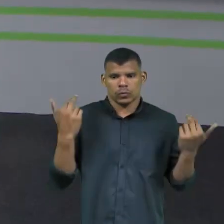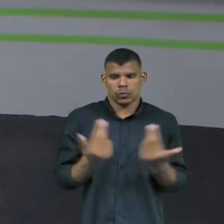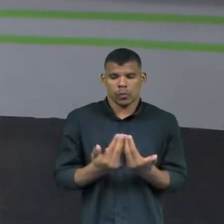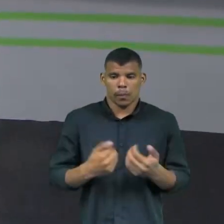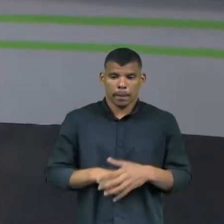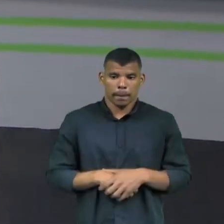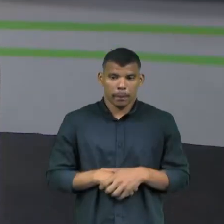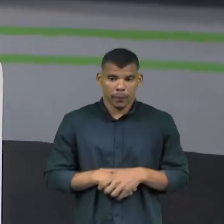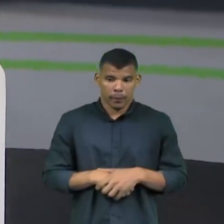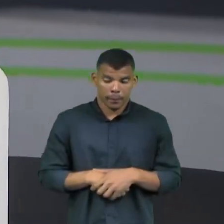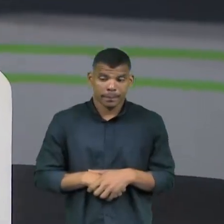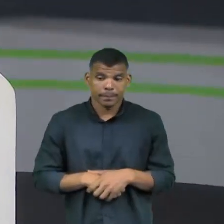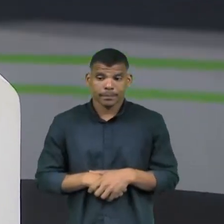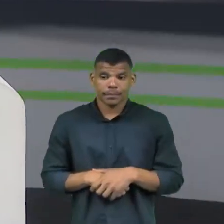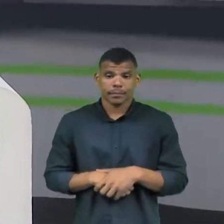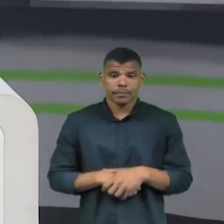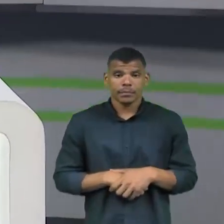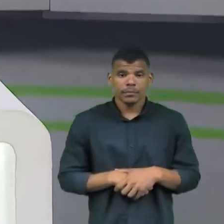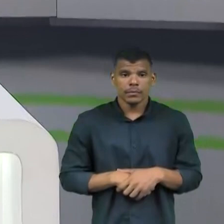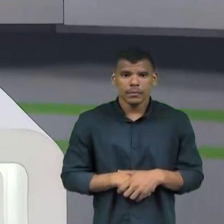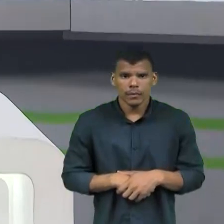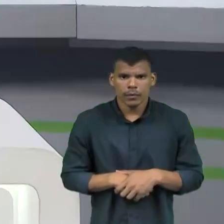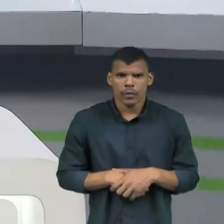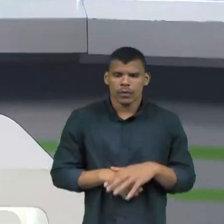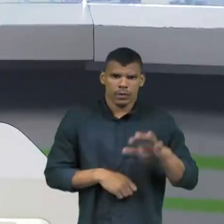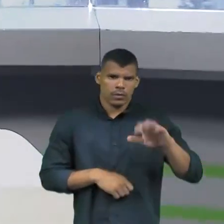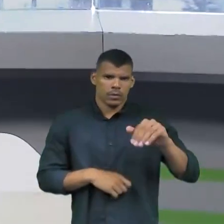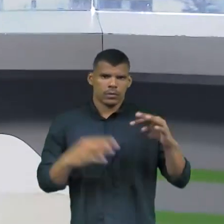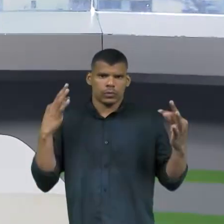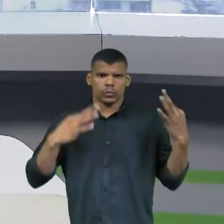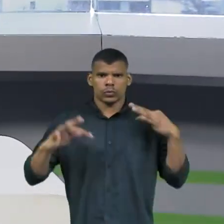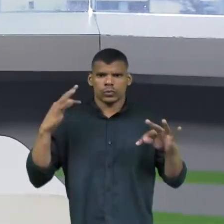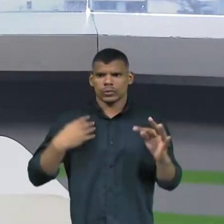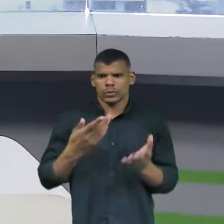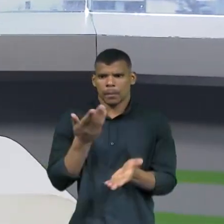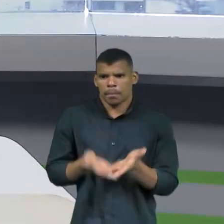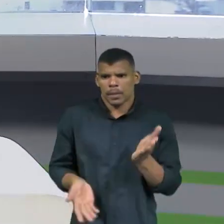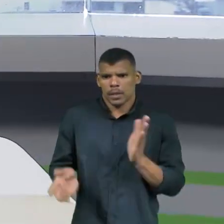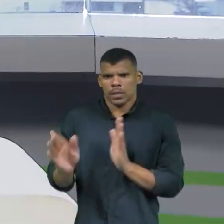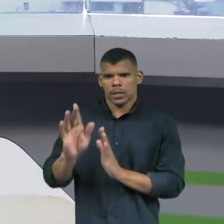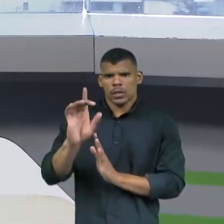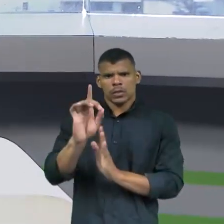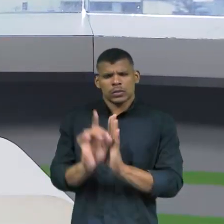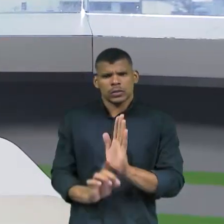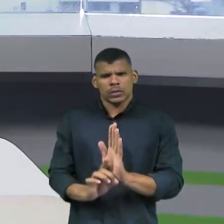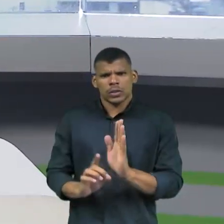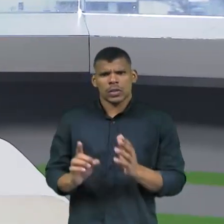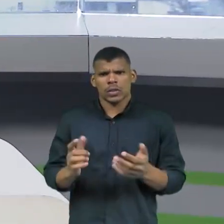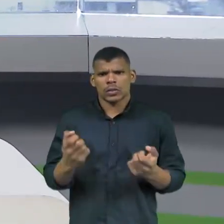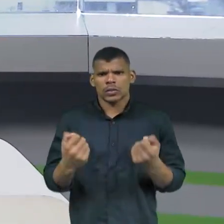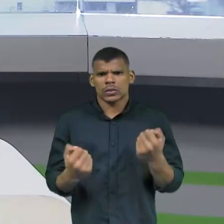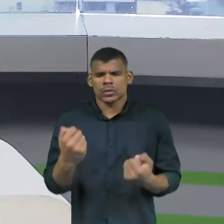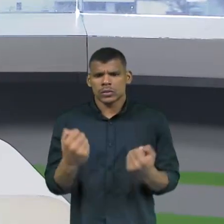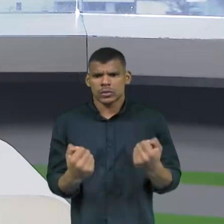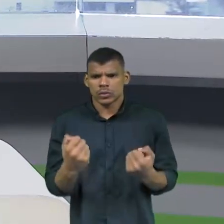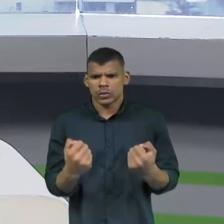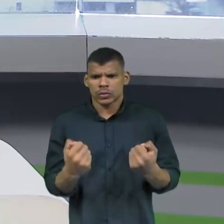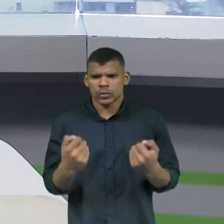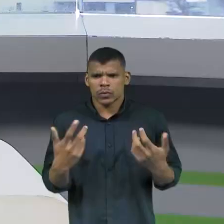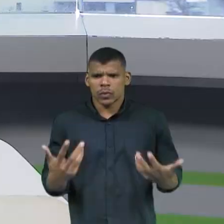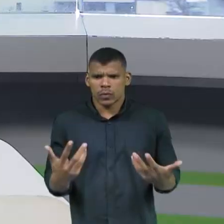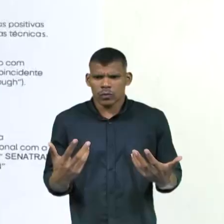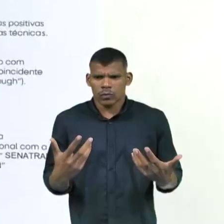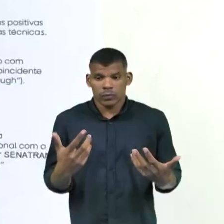sabe quais os fatores que fazem um motorista perder o direito de dirigir? Na reportagem a seguir, vamos entender melhor.